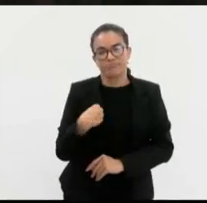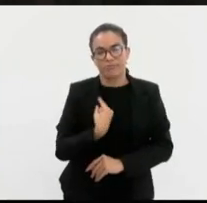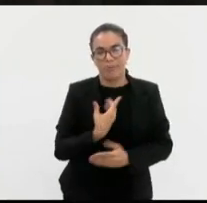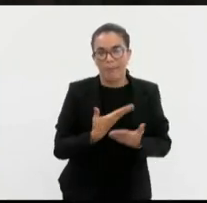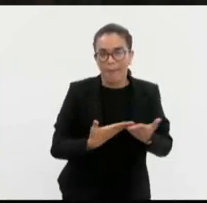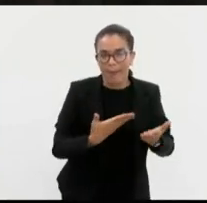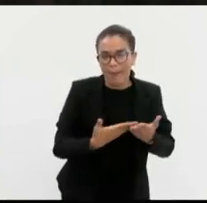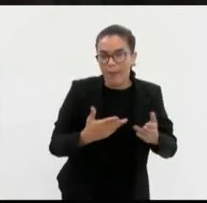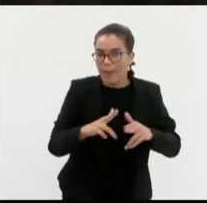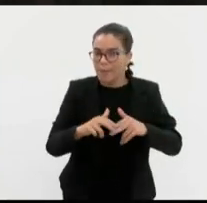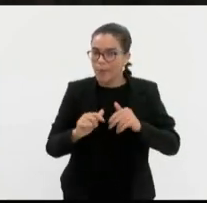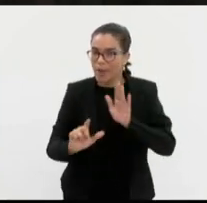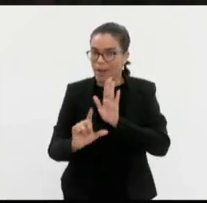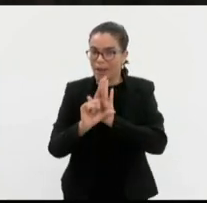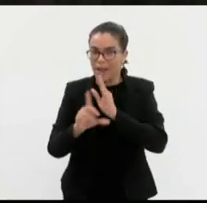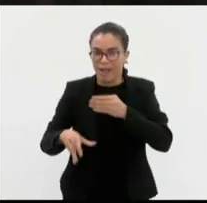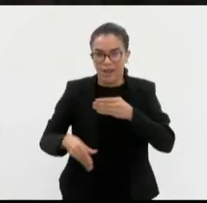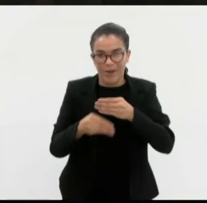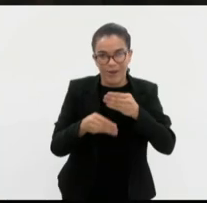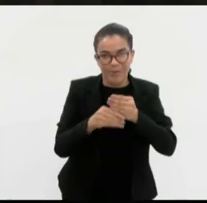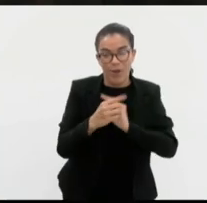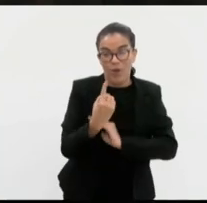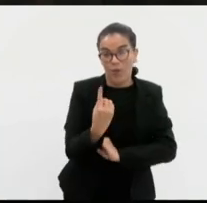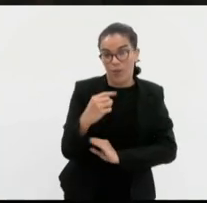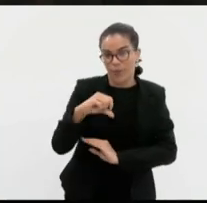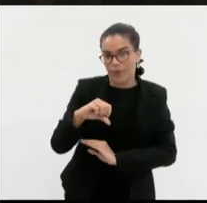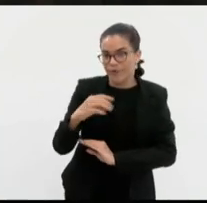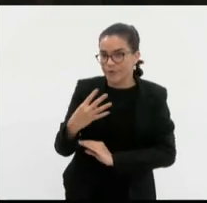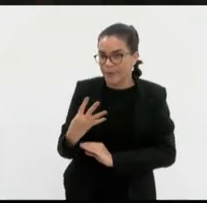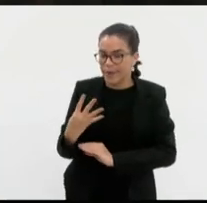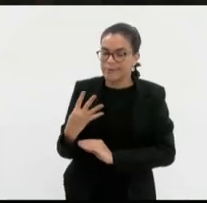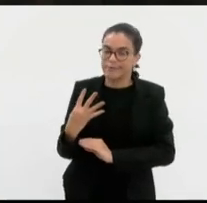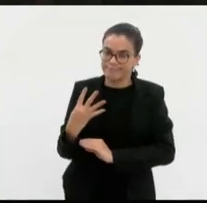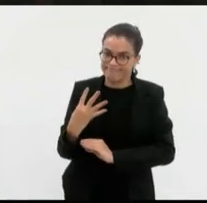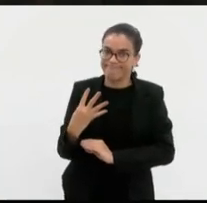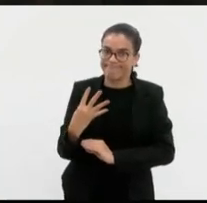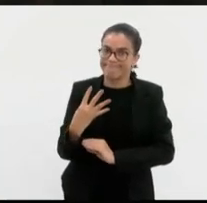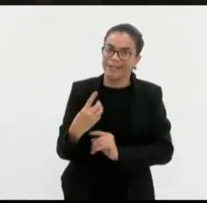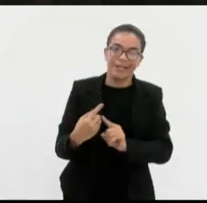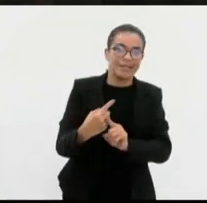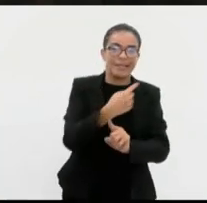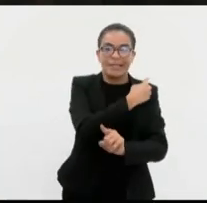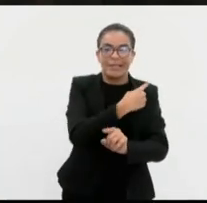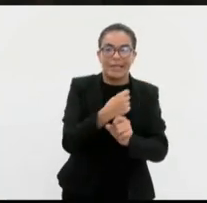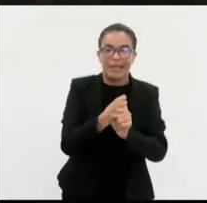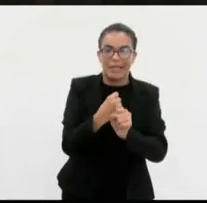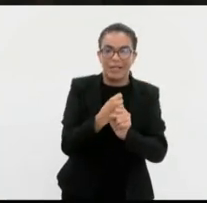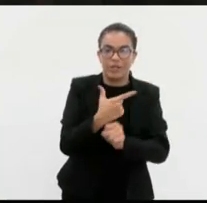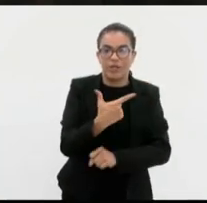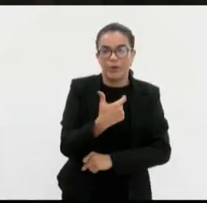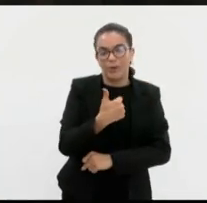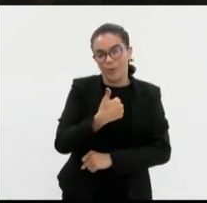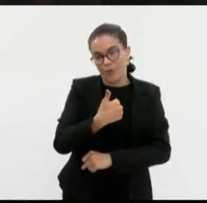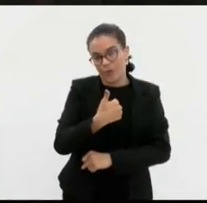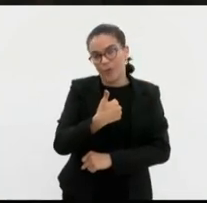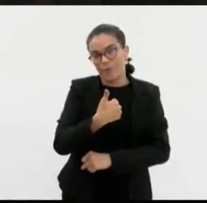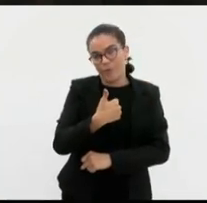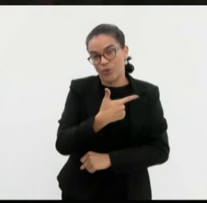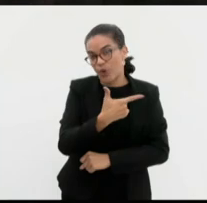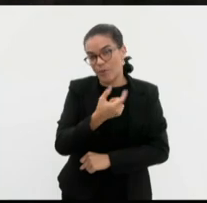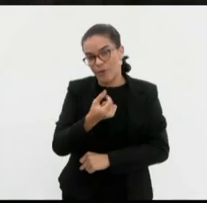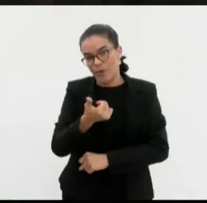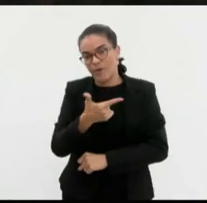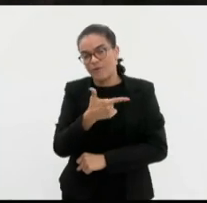função das leis da lei complementar 194 de 2022 editada